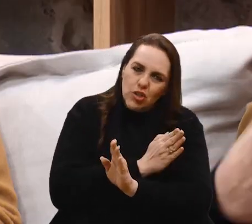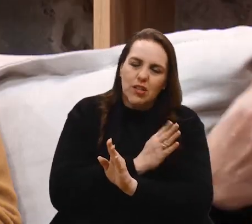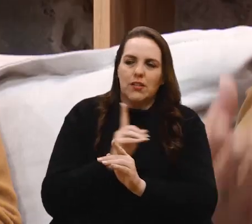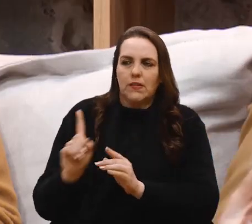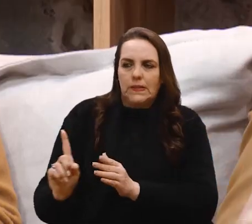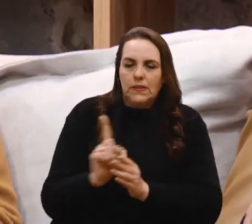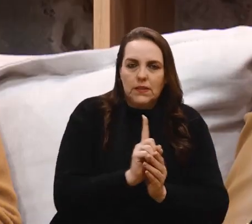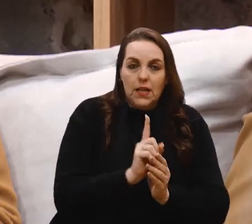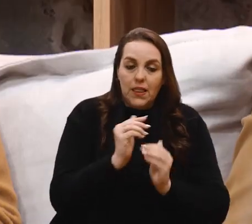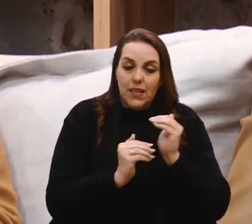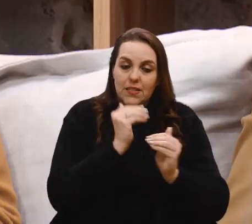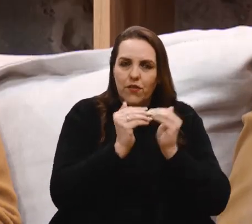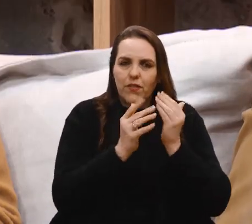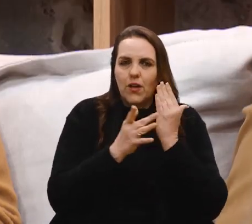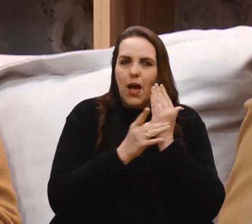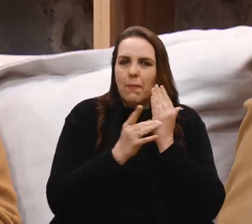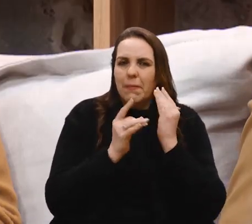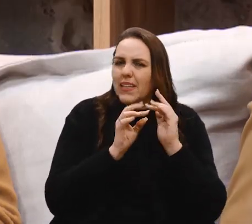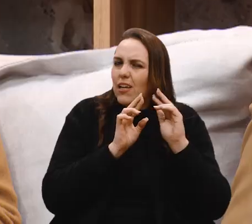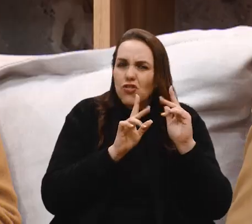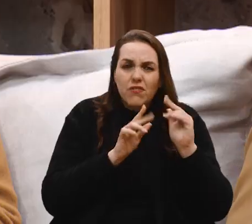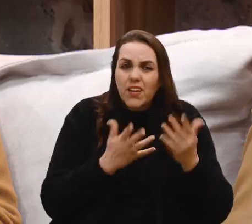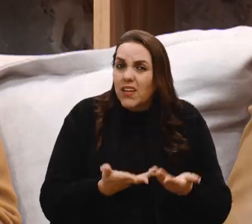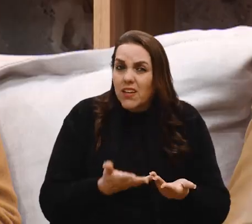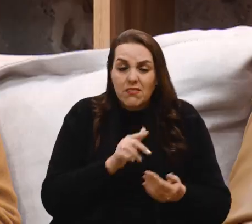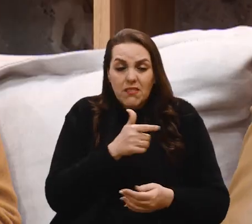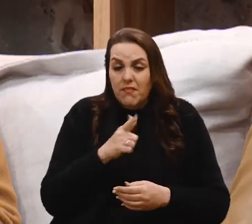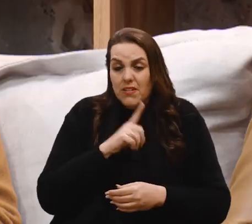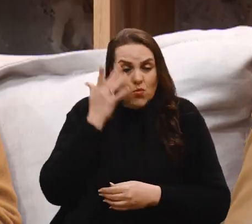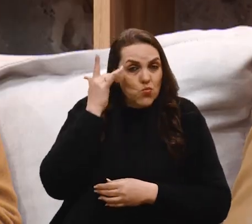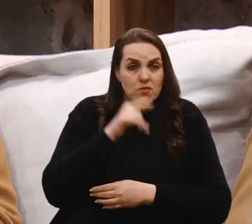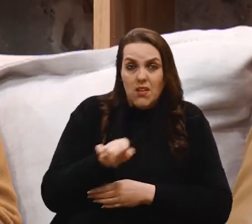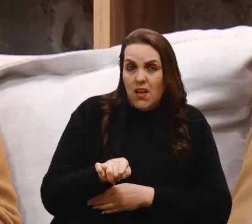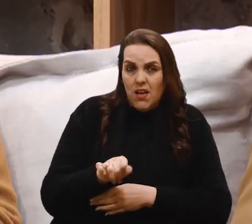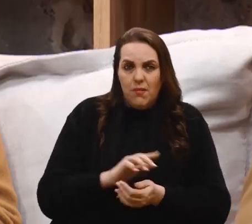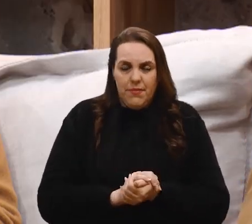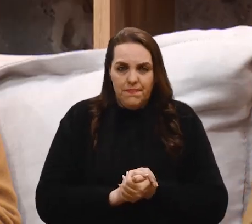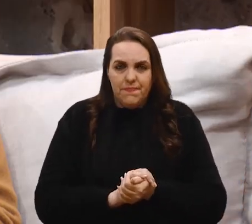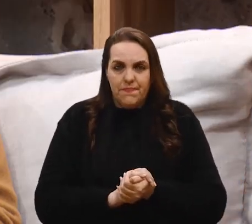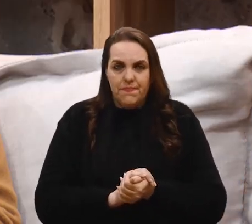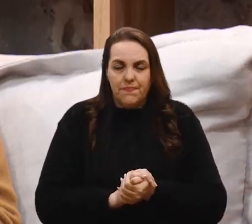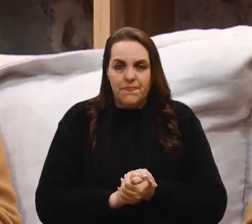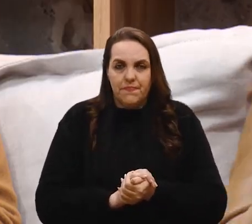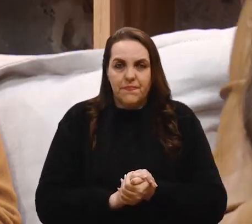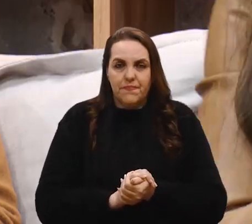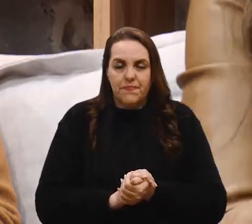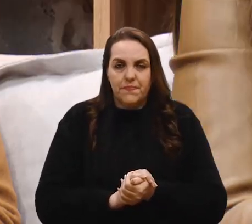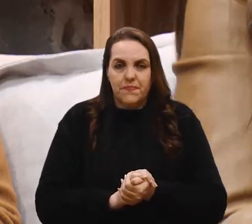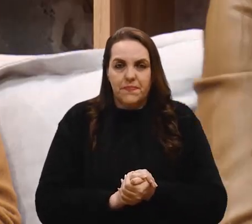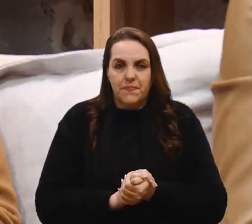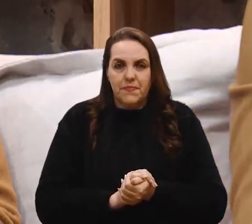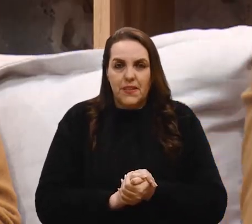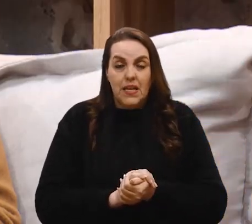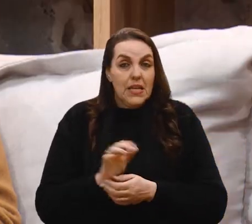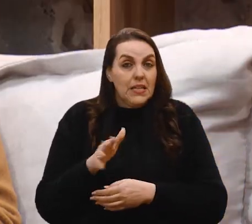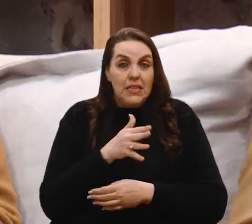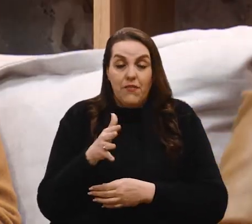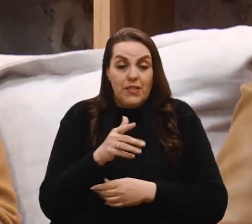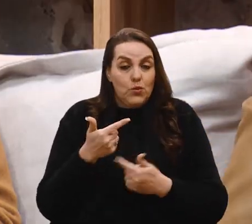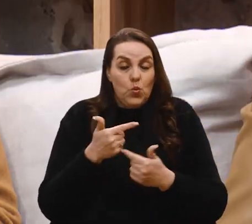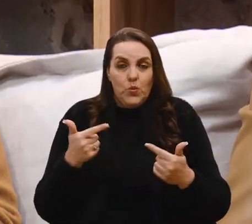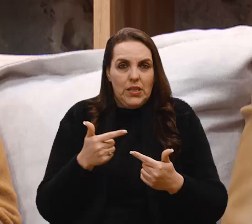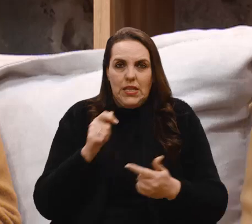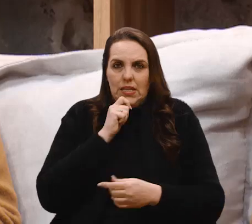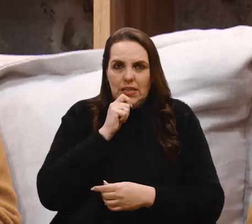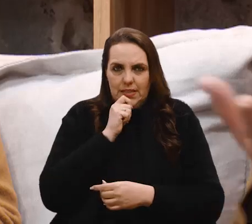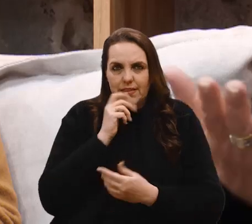desenvolver uma outra habilidade que talvez ele não tenha, porque existe aí a sincronicidade, né? Então, talvez não tenha, né, Vânia? Então,